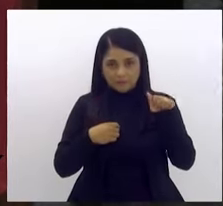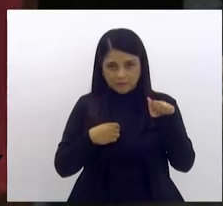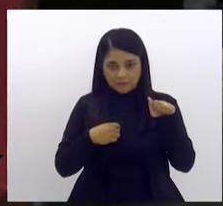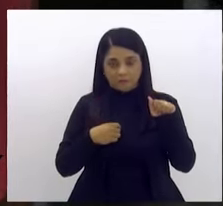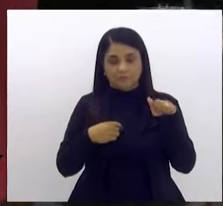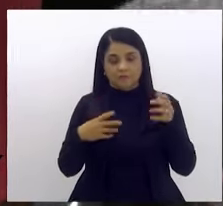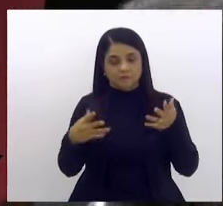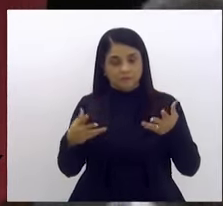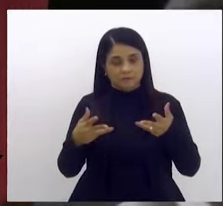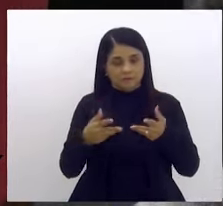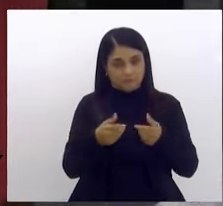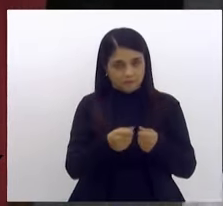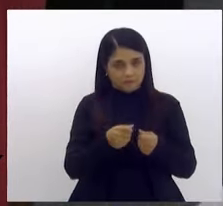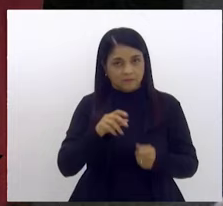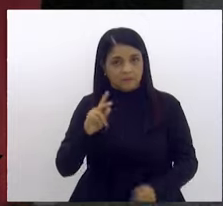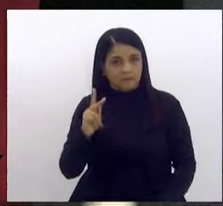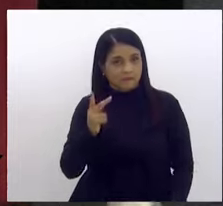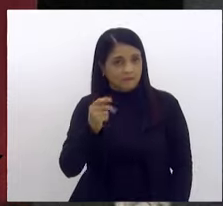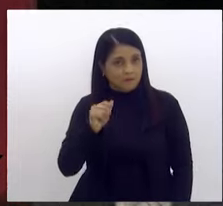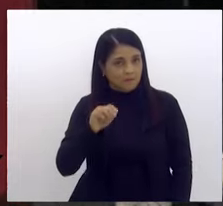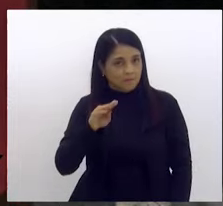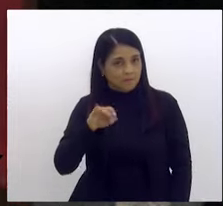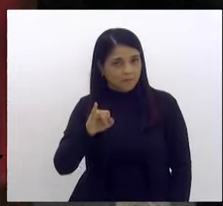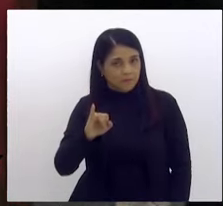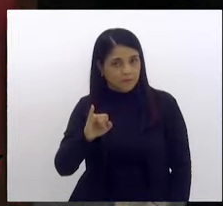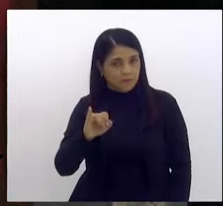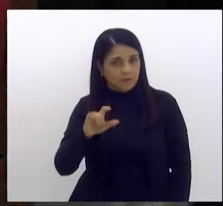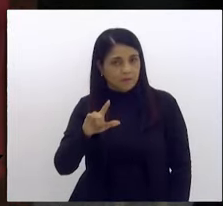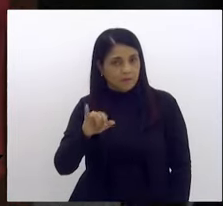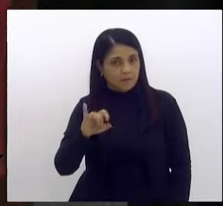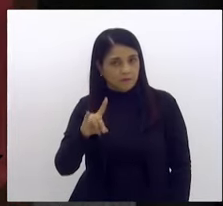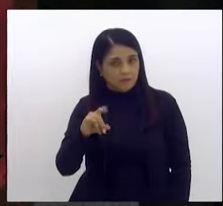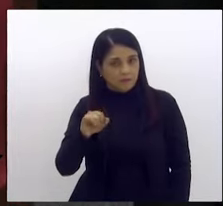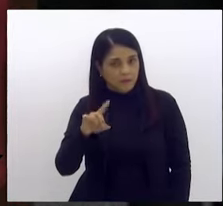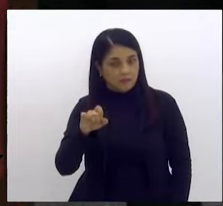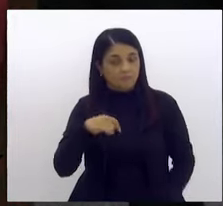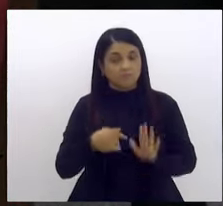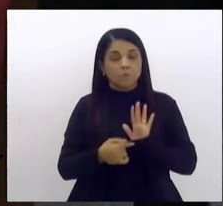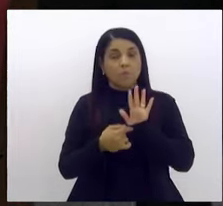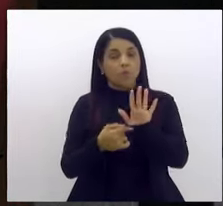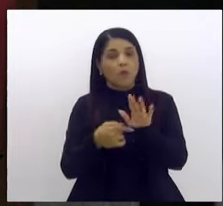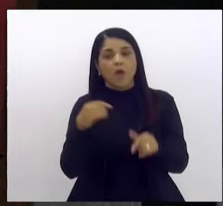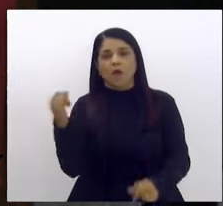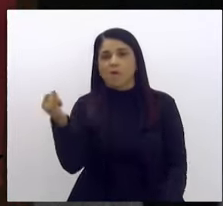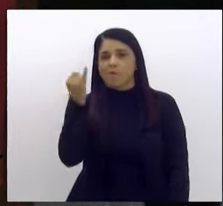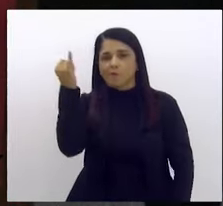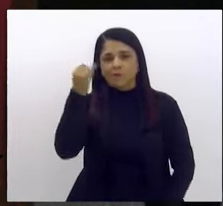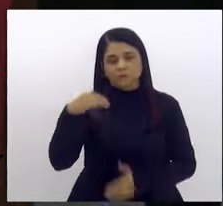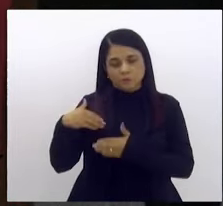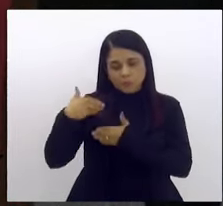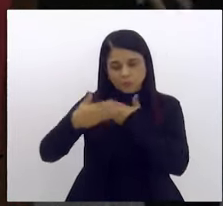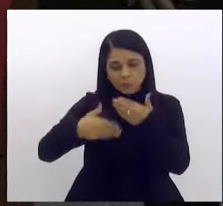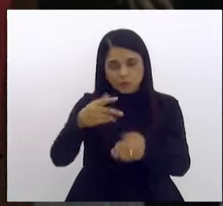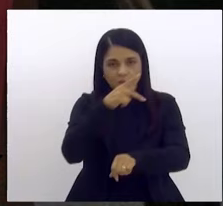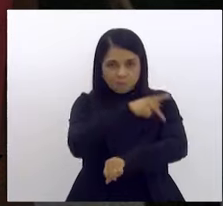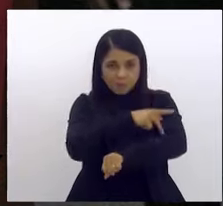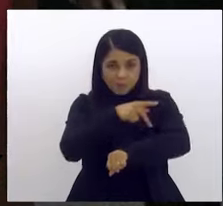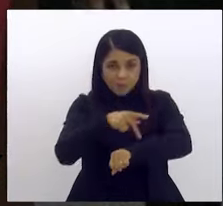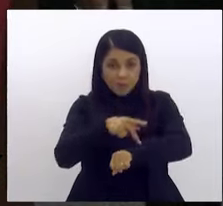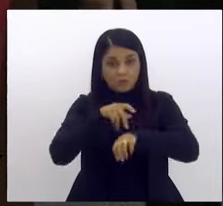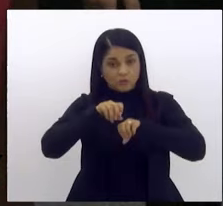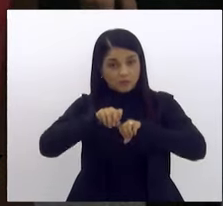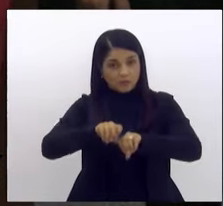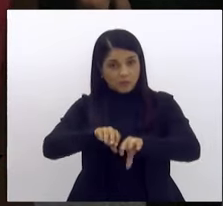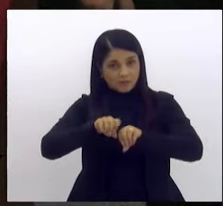onde já se traz a importância do processo pedagógico e educacional